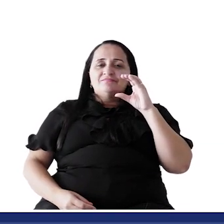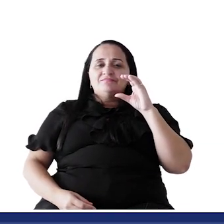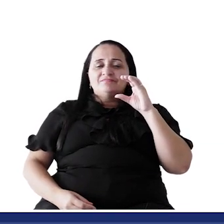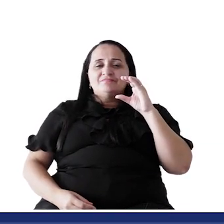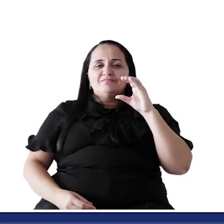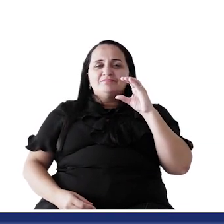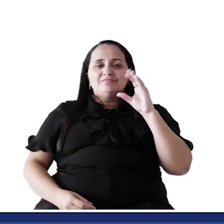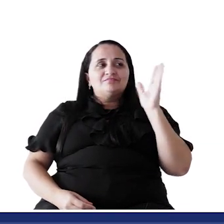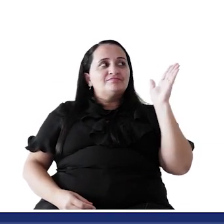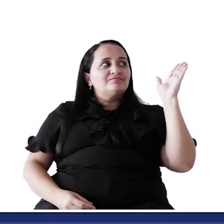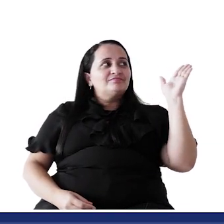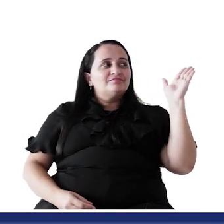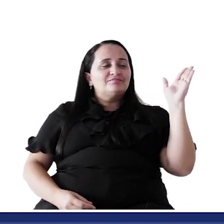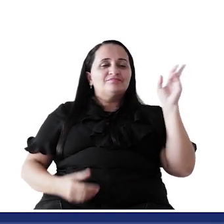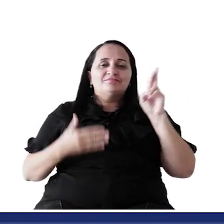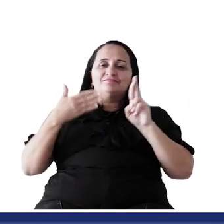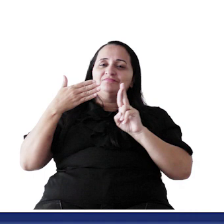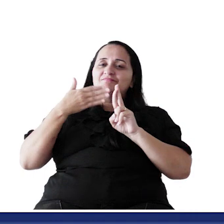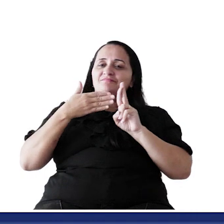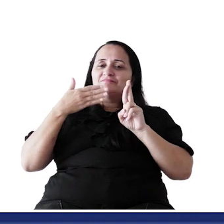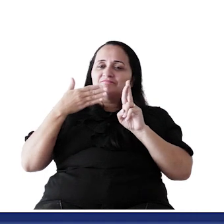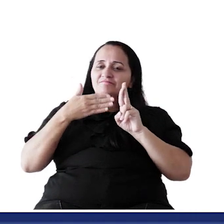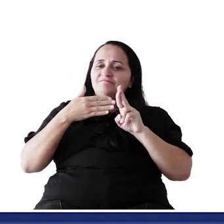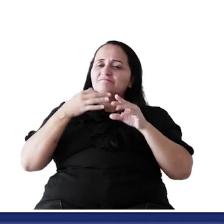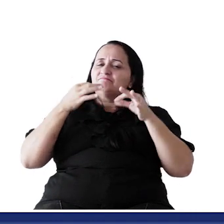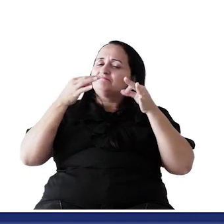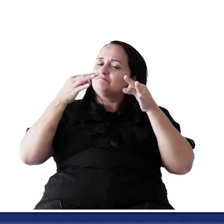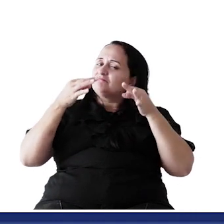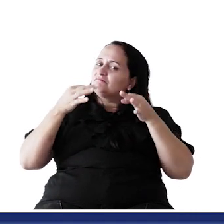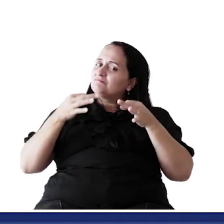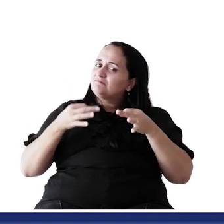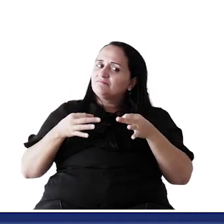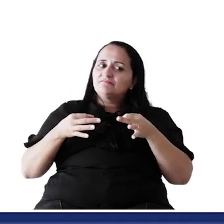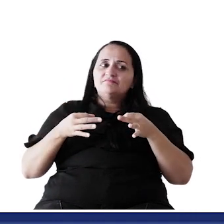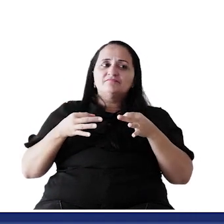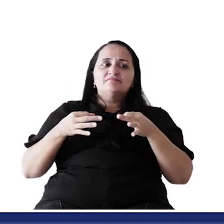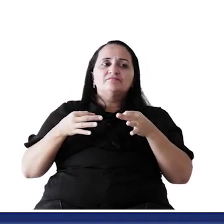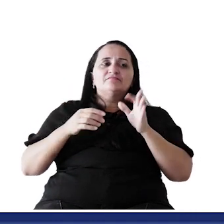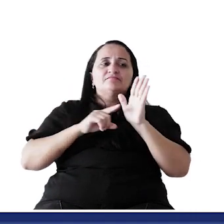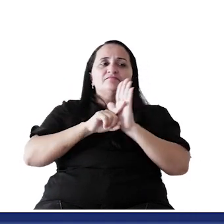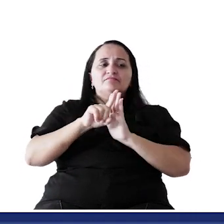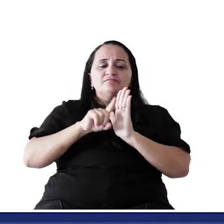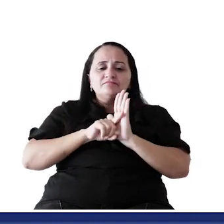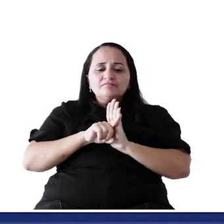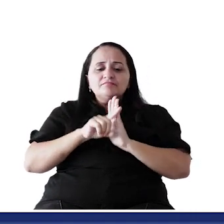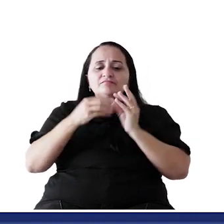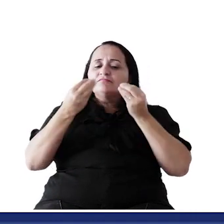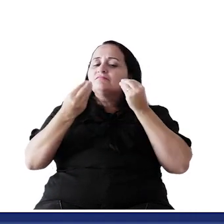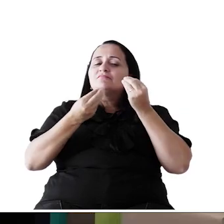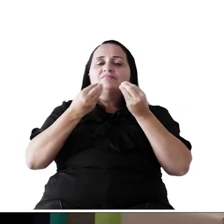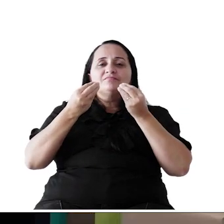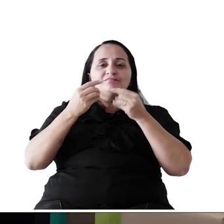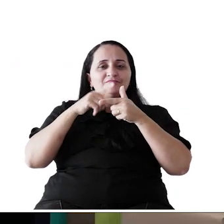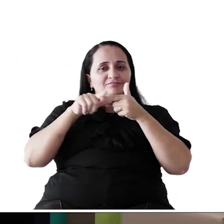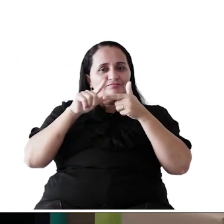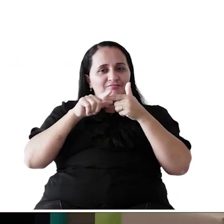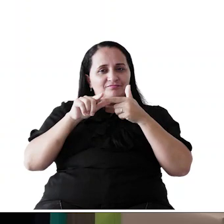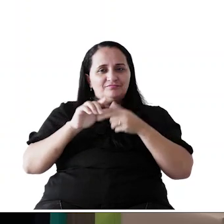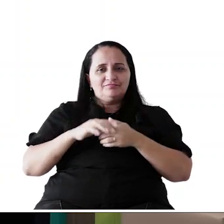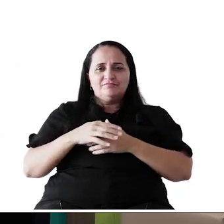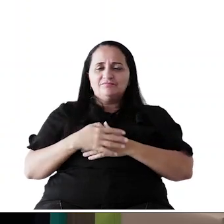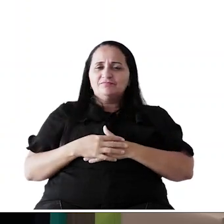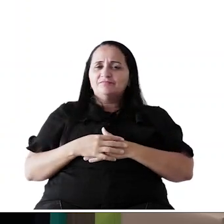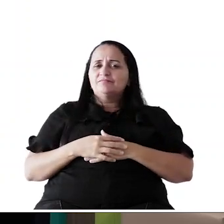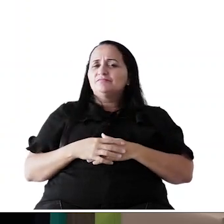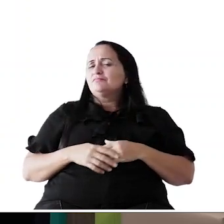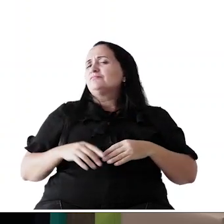3/5 é a figura que representa, corretamente a pergunta para o nosso problema. Mas, por que eu